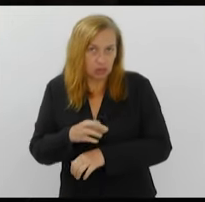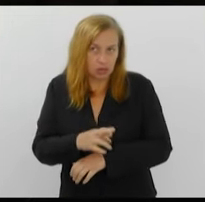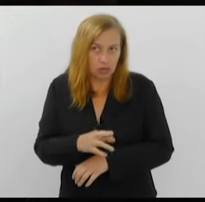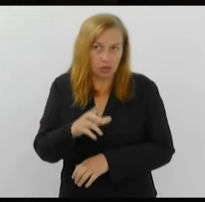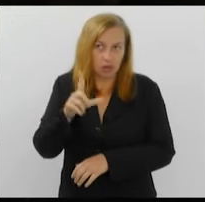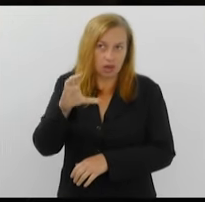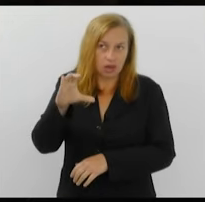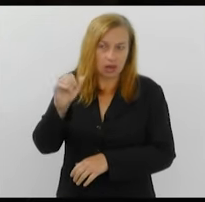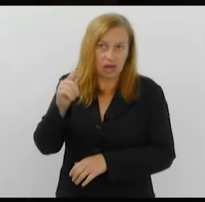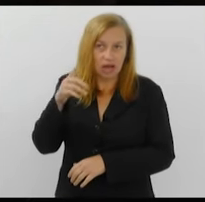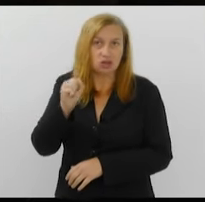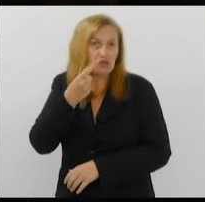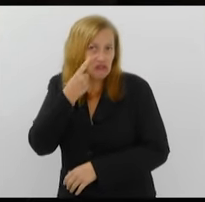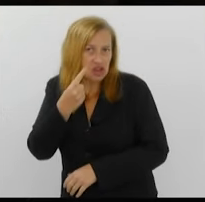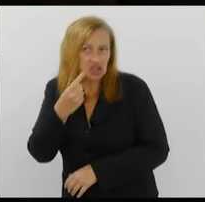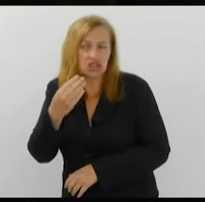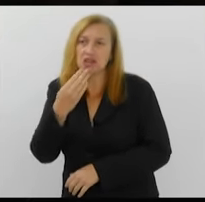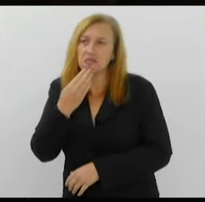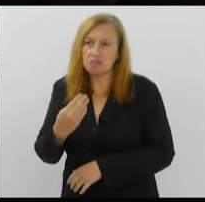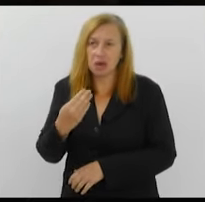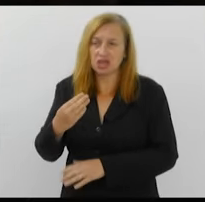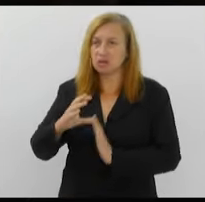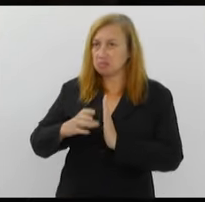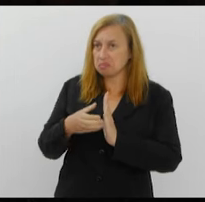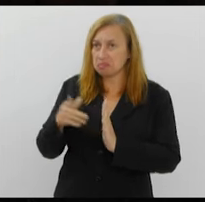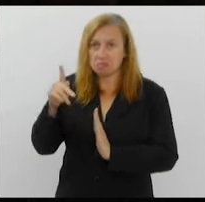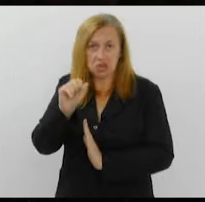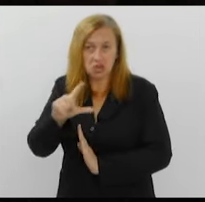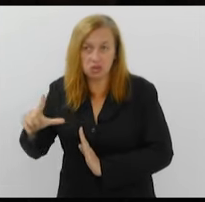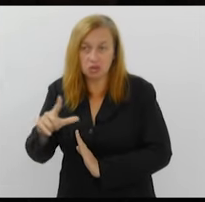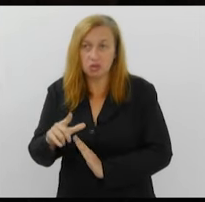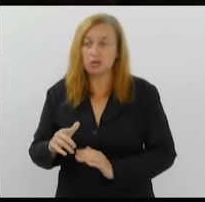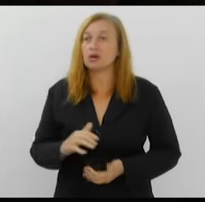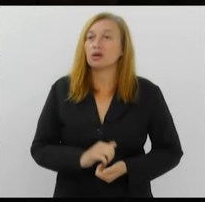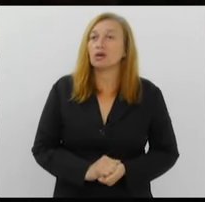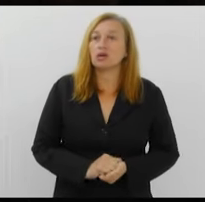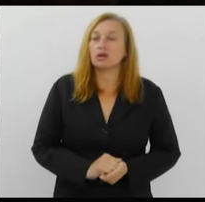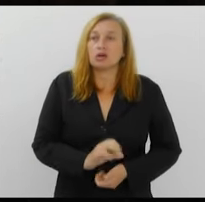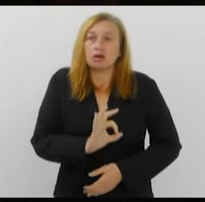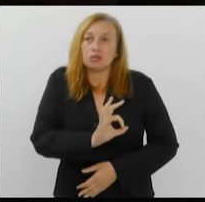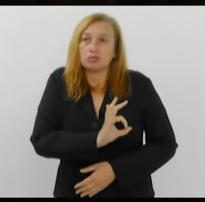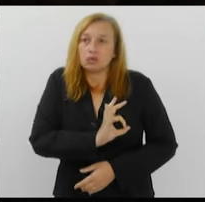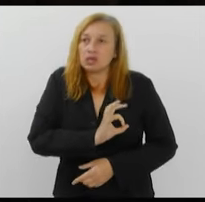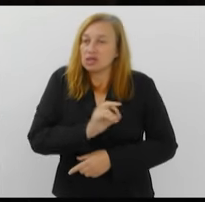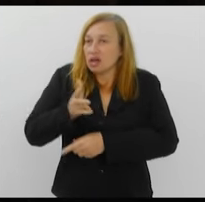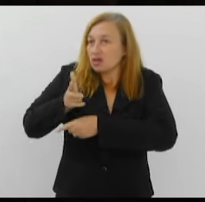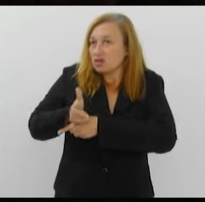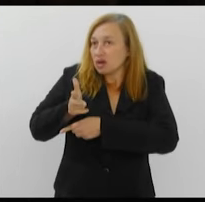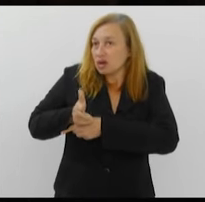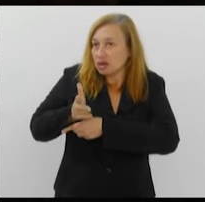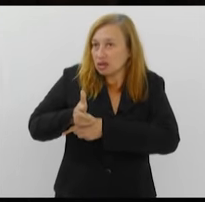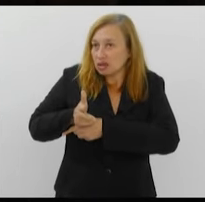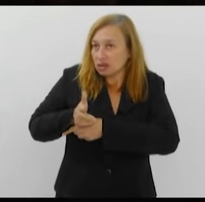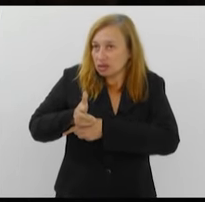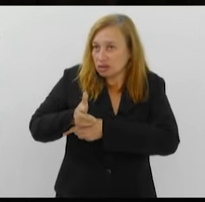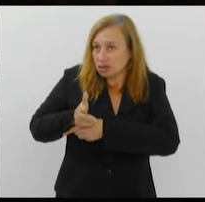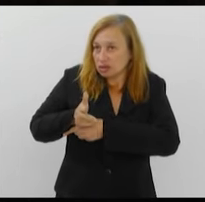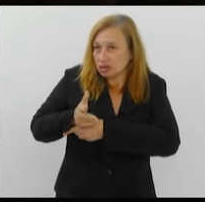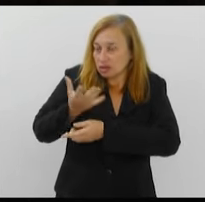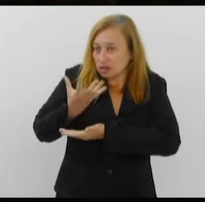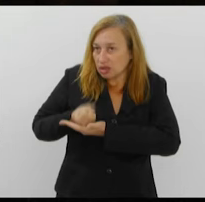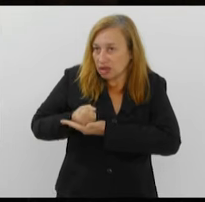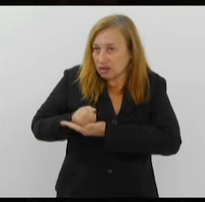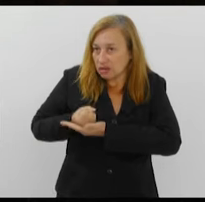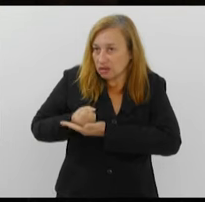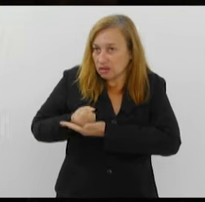olha o que o pessoal pede, que sejam mobilizados policiais portando câmeras corporais, gravando de modo ininterrupto.